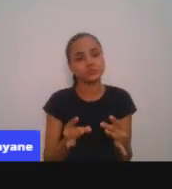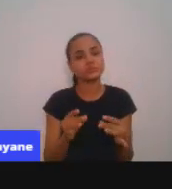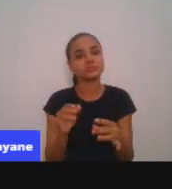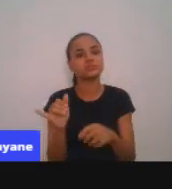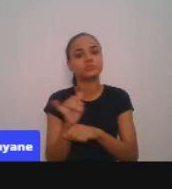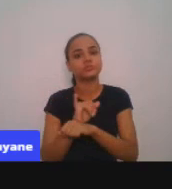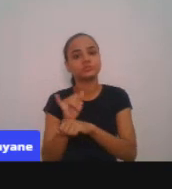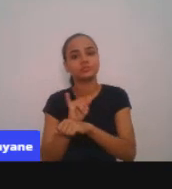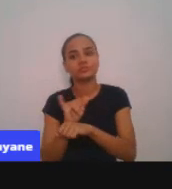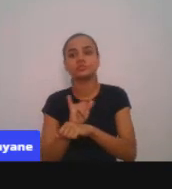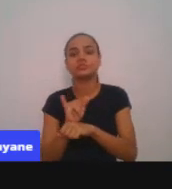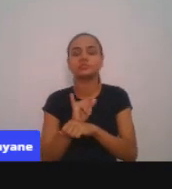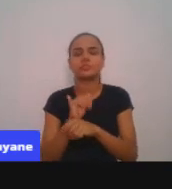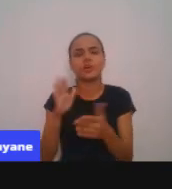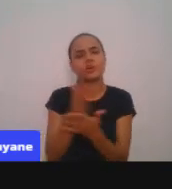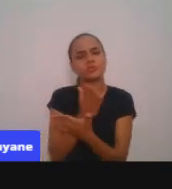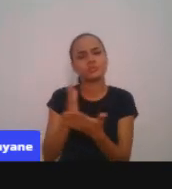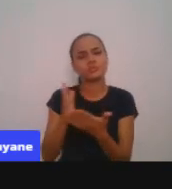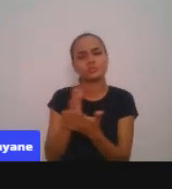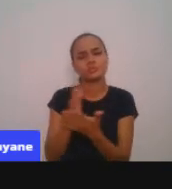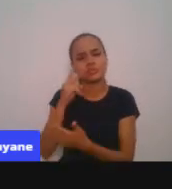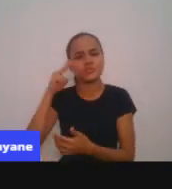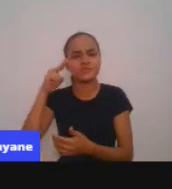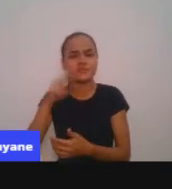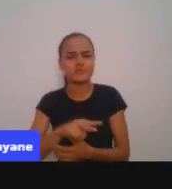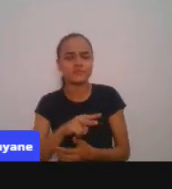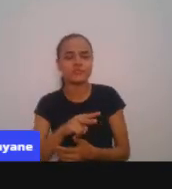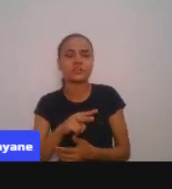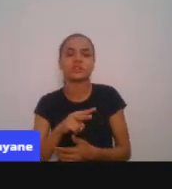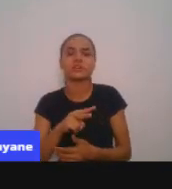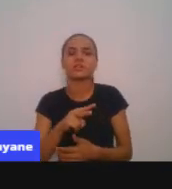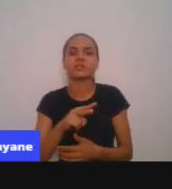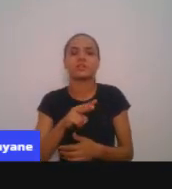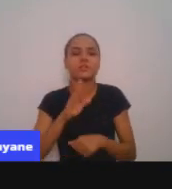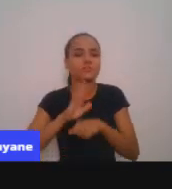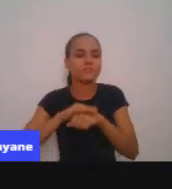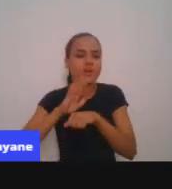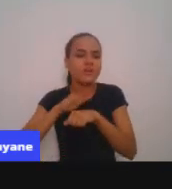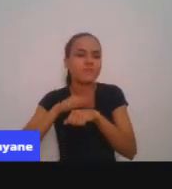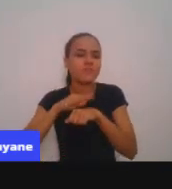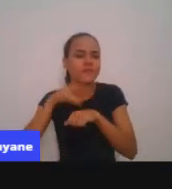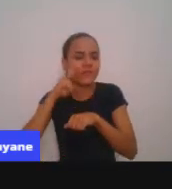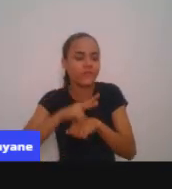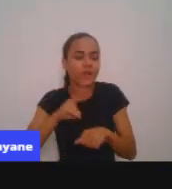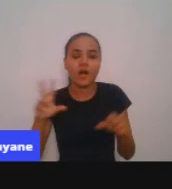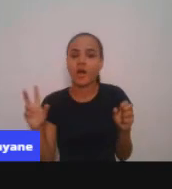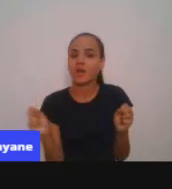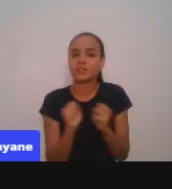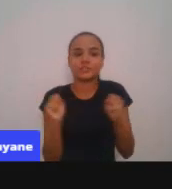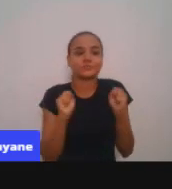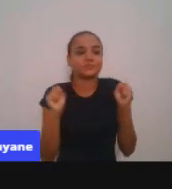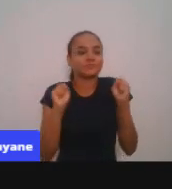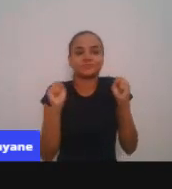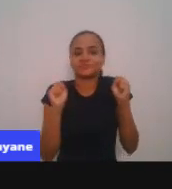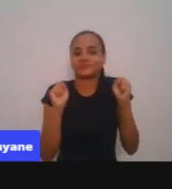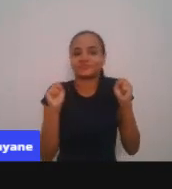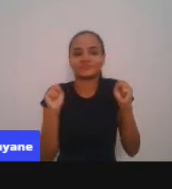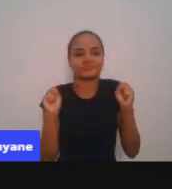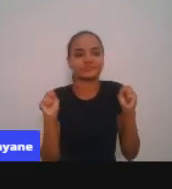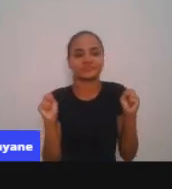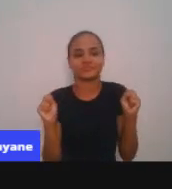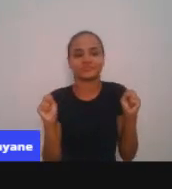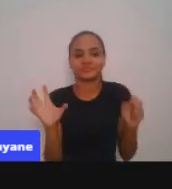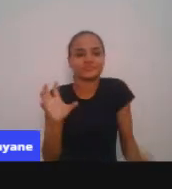mais de uma vez, eu consegui entender e até me apaixonar por eles. E por isso até que eu trouxe esses